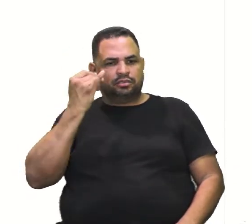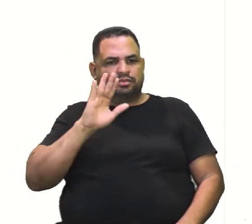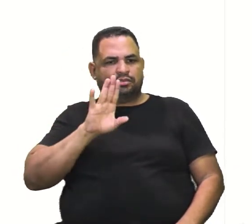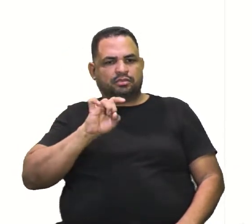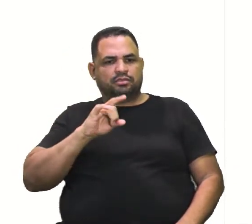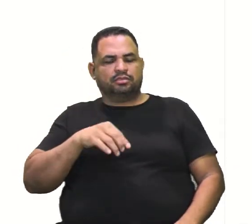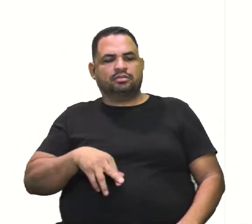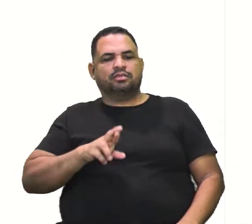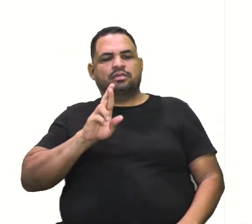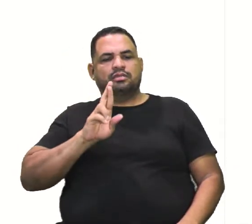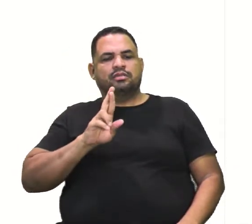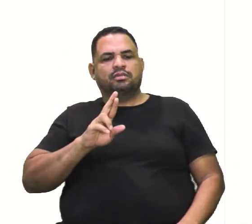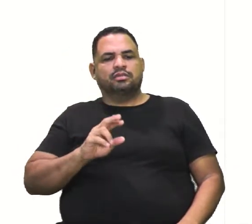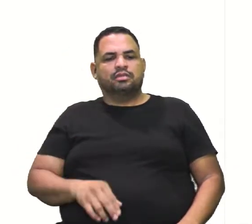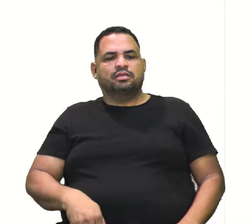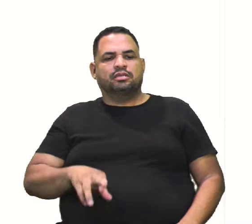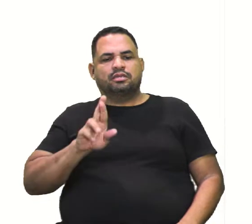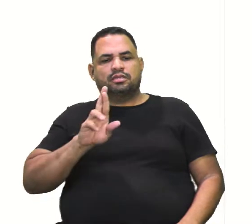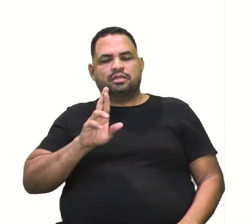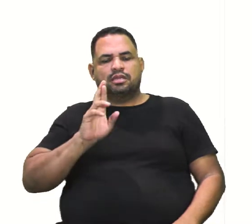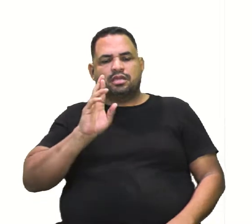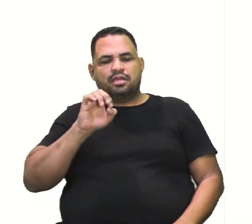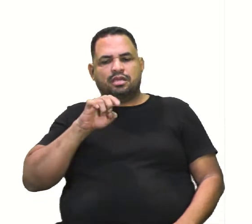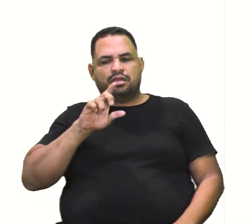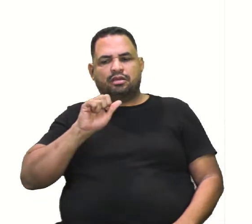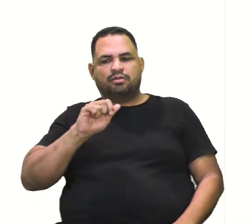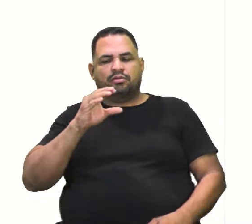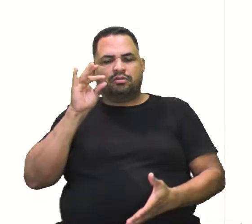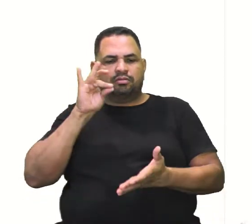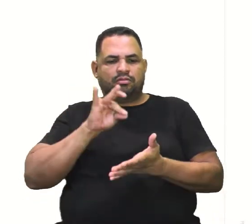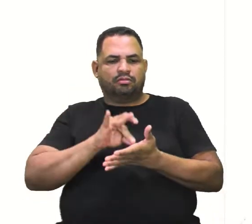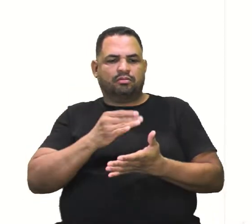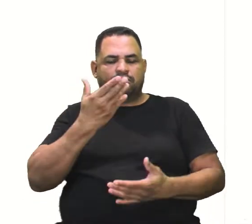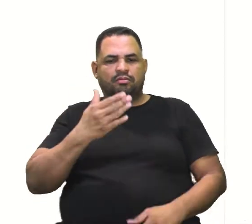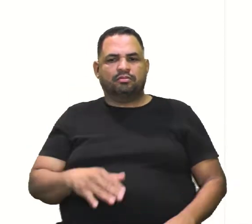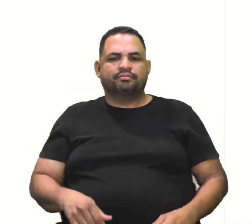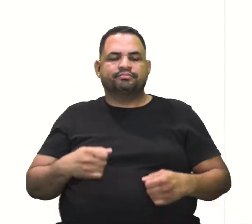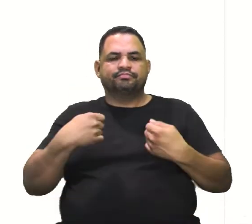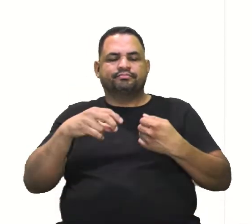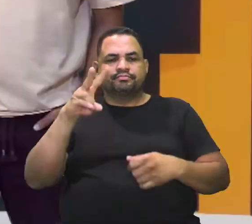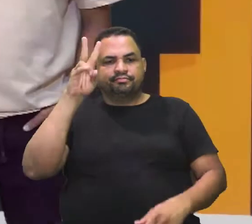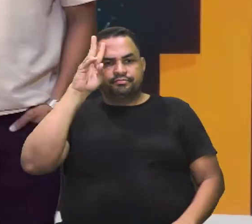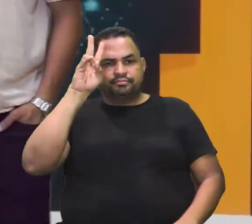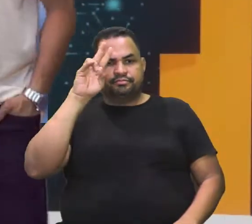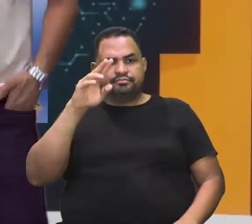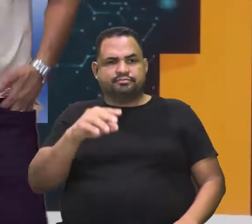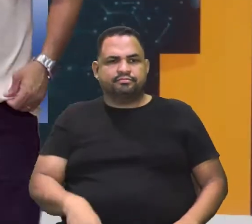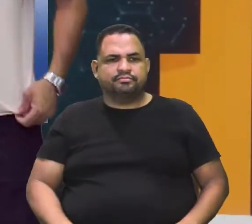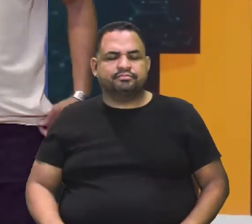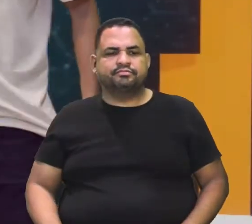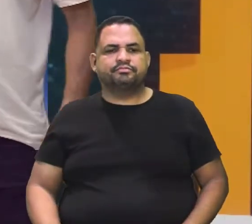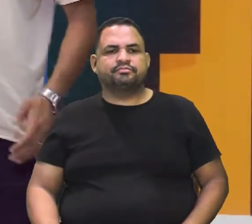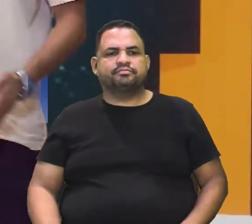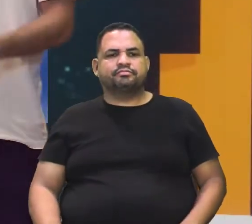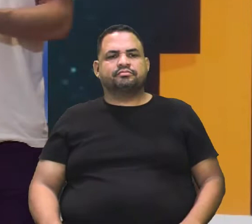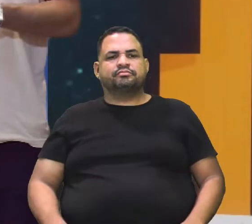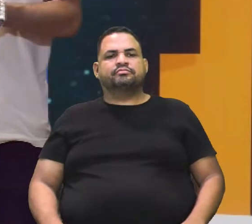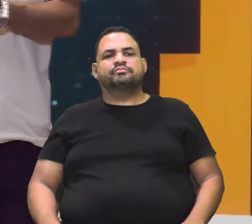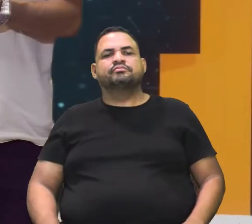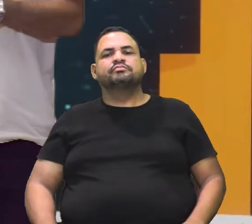inteiro, é racional ou ele é real? E aí a galera precisa lembrar da parte de conjuntos,